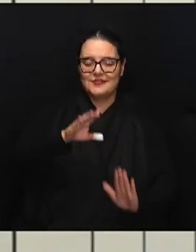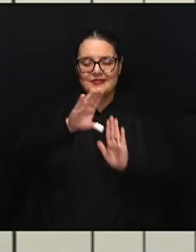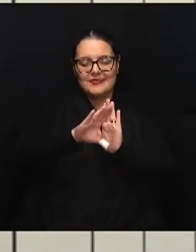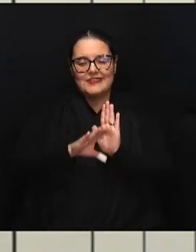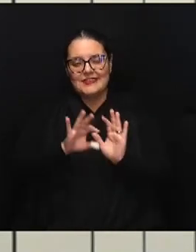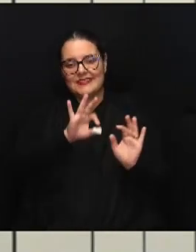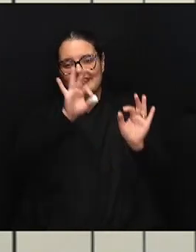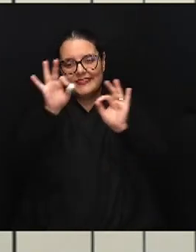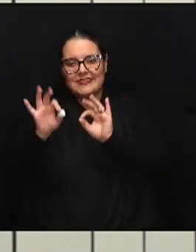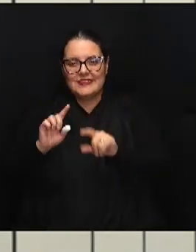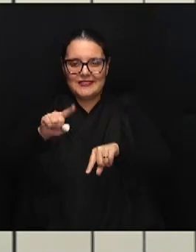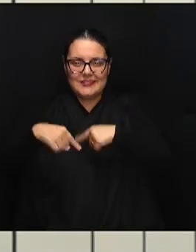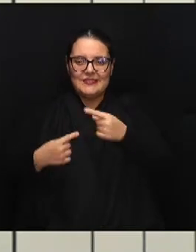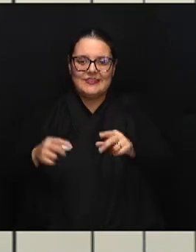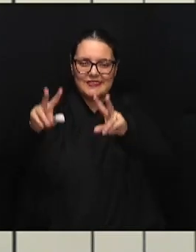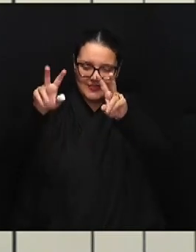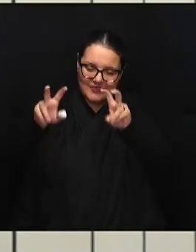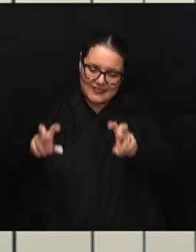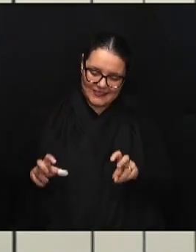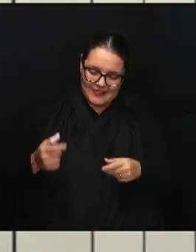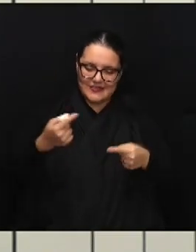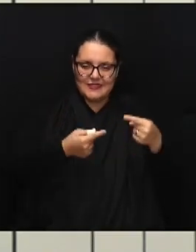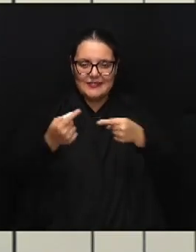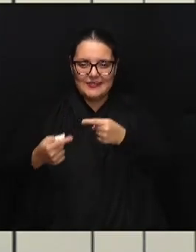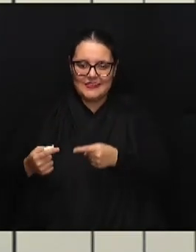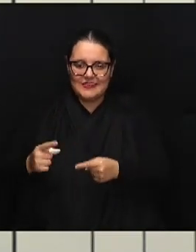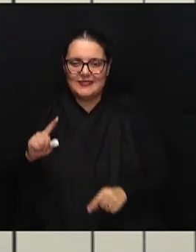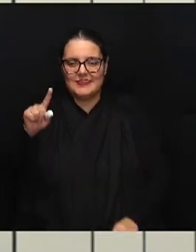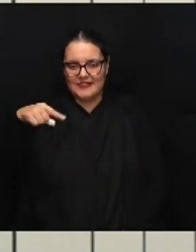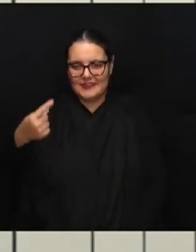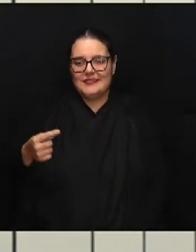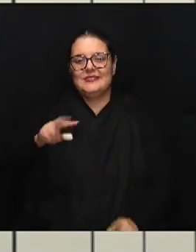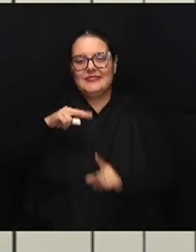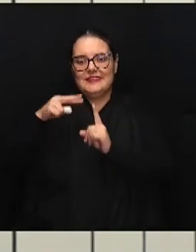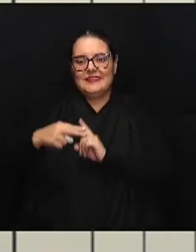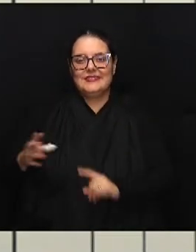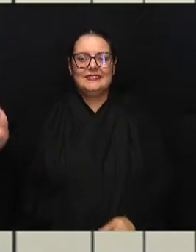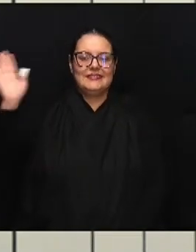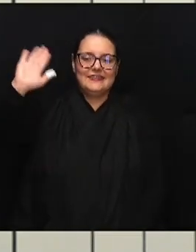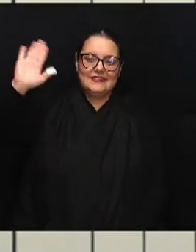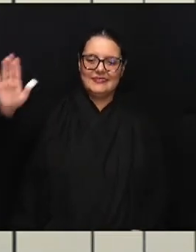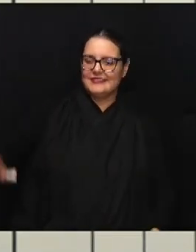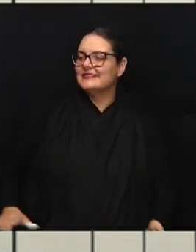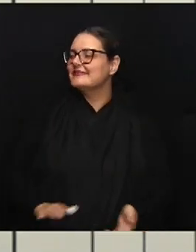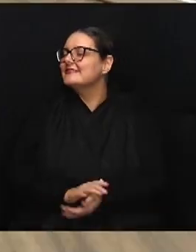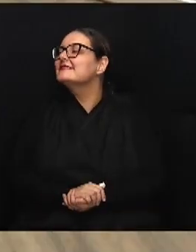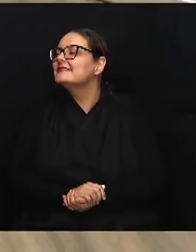Teremos outros assuntos aí para debater nos próximos pontos de vista. Tchau!